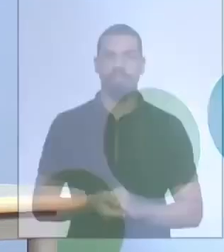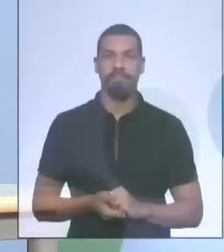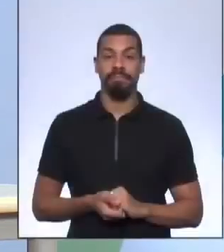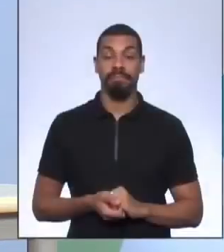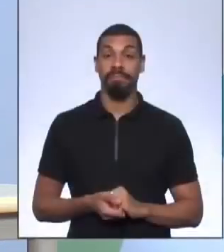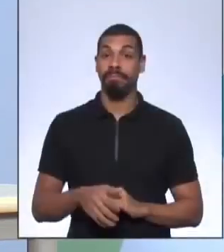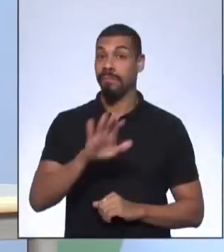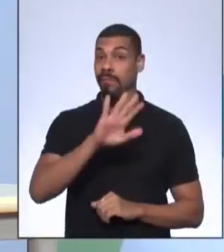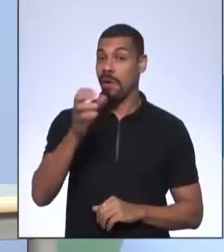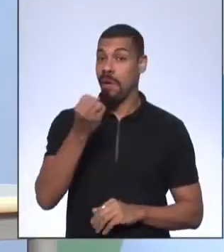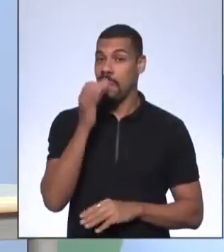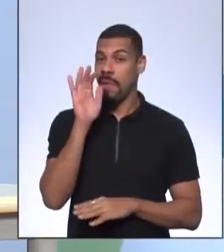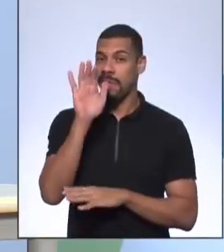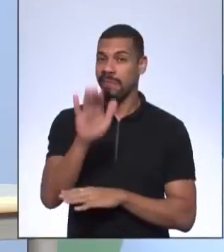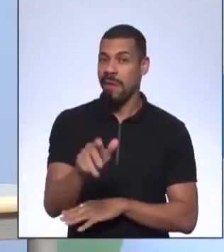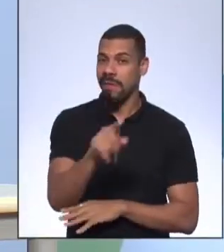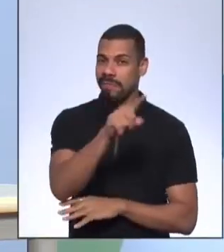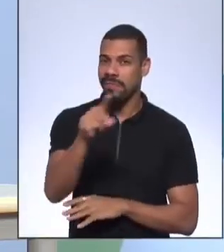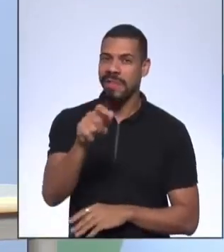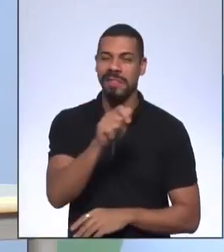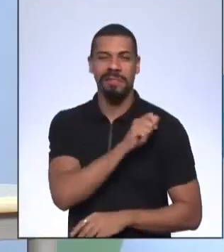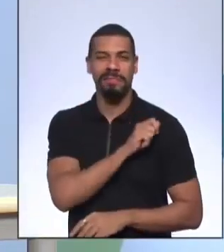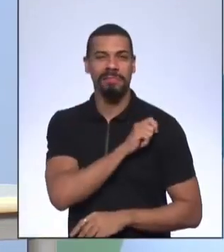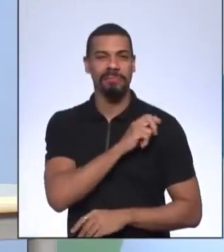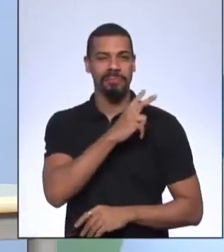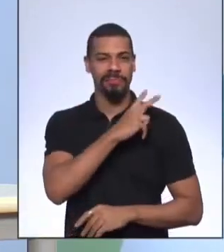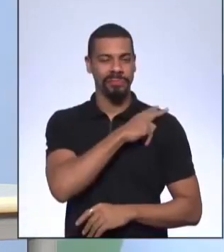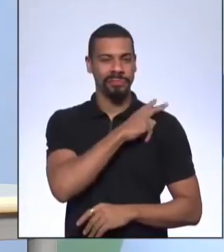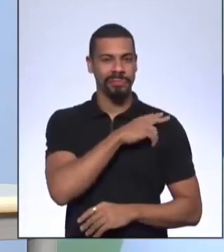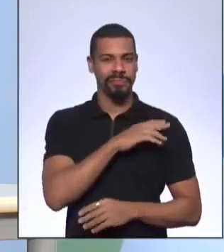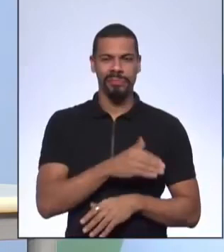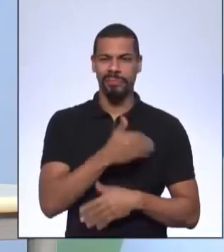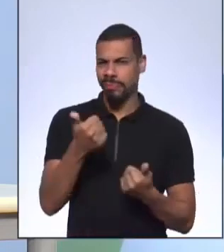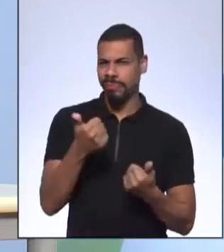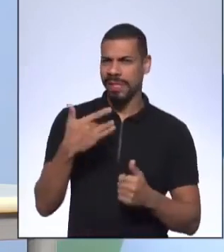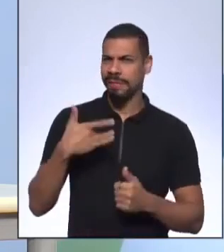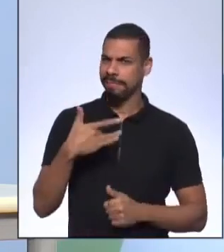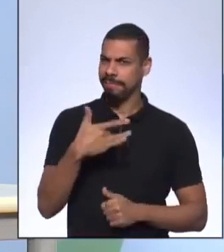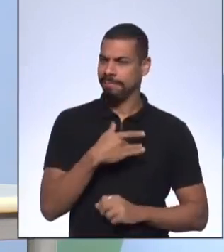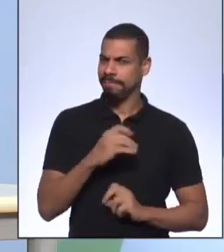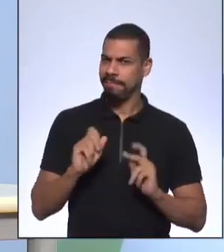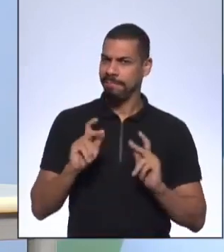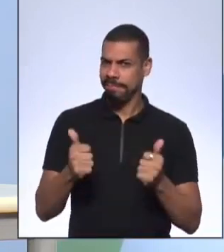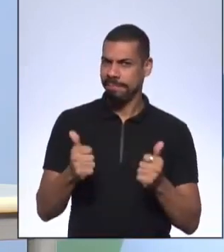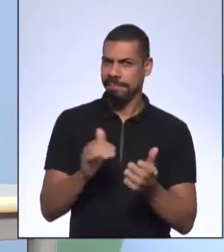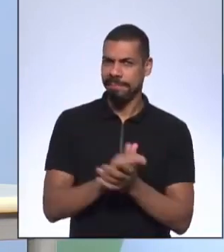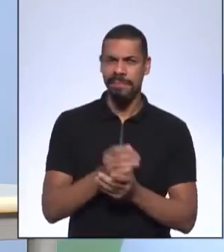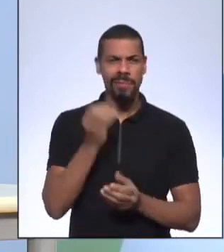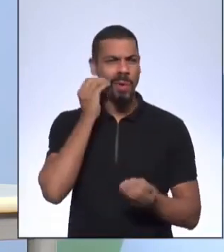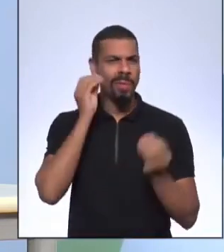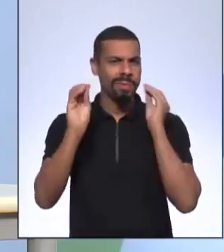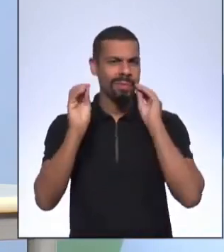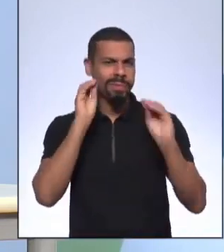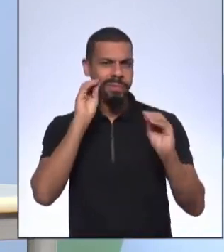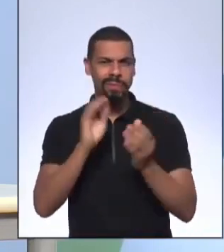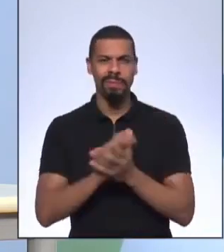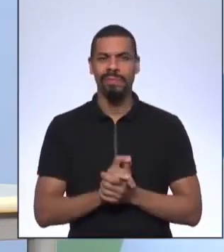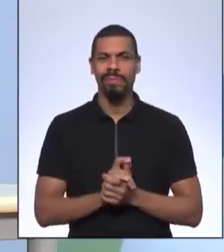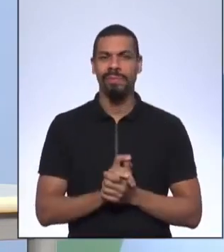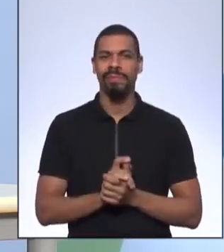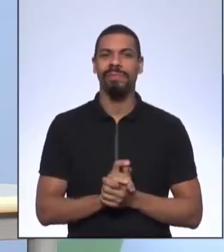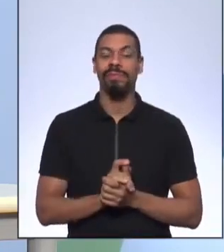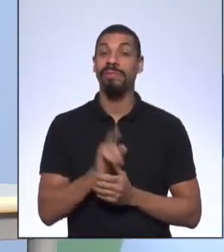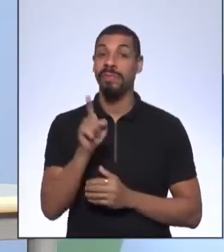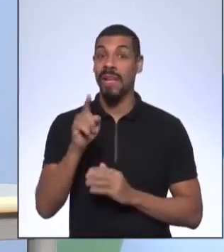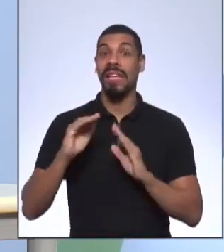Boa tarde, alunos do segundo ano. Como que vocês estão? Espero que bem. Um beijo para o pessoal do João Amos